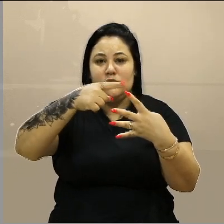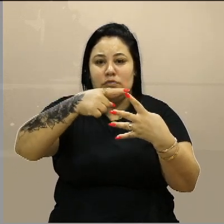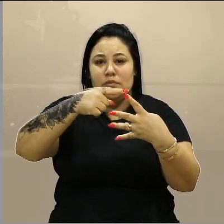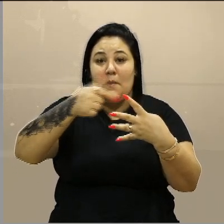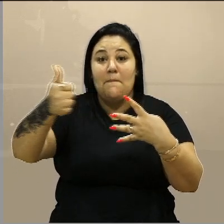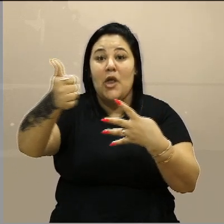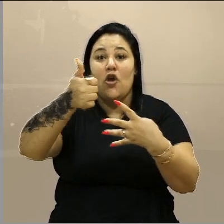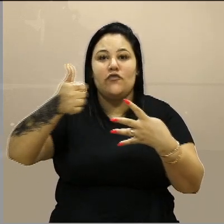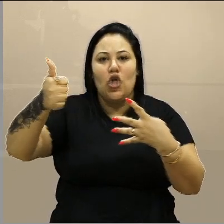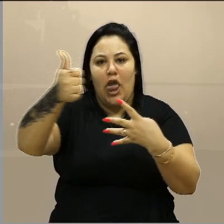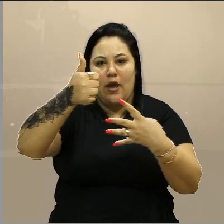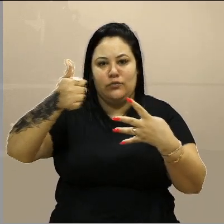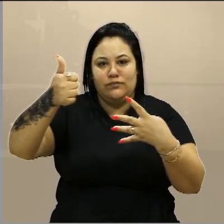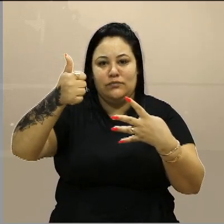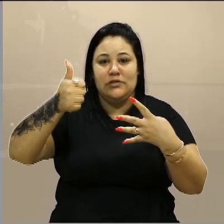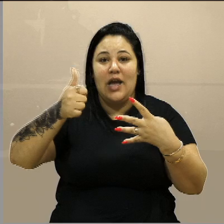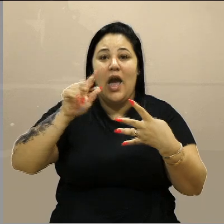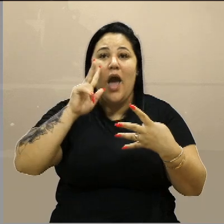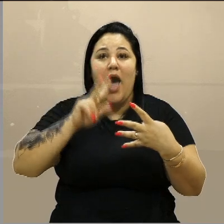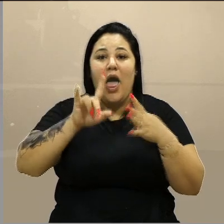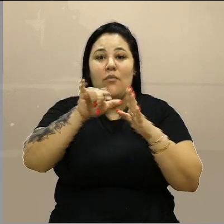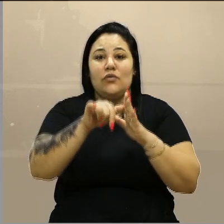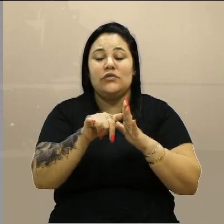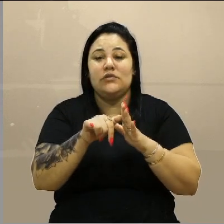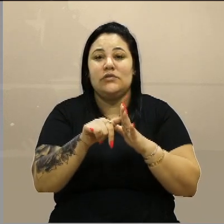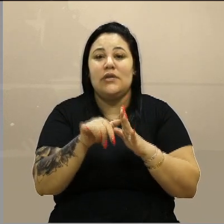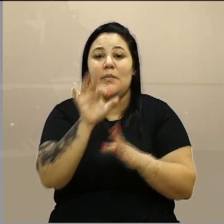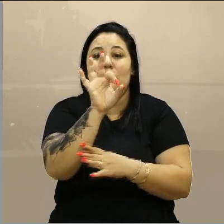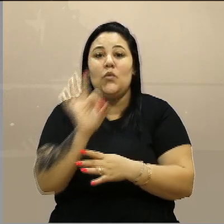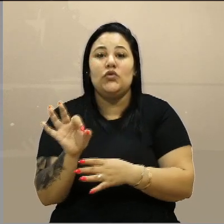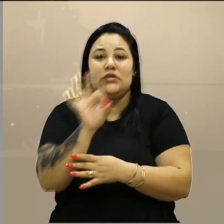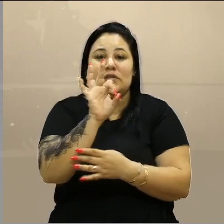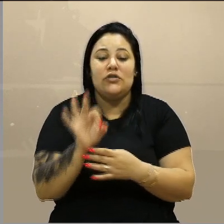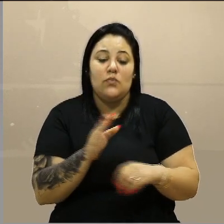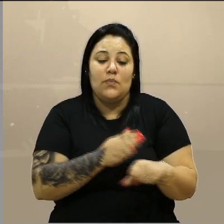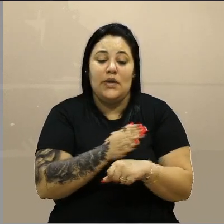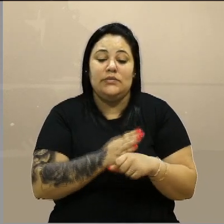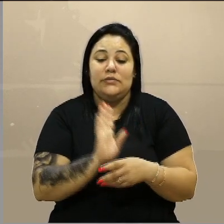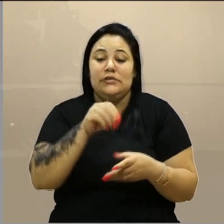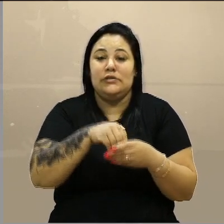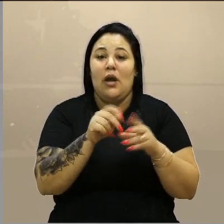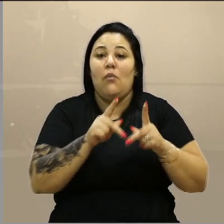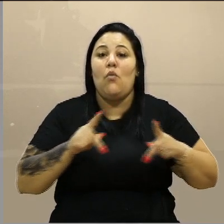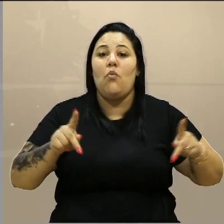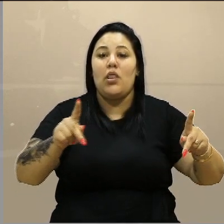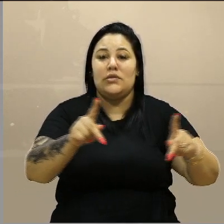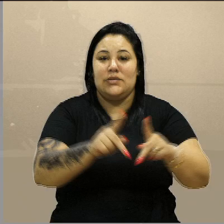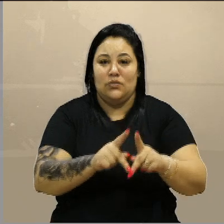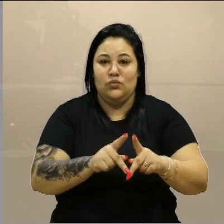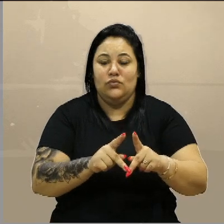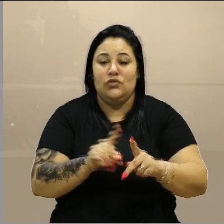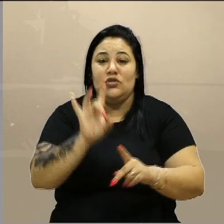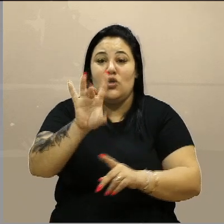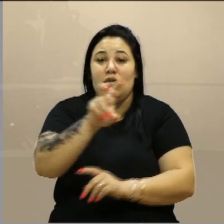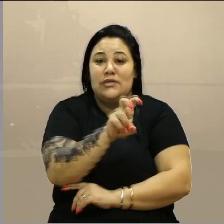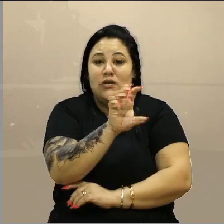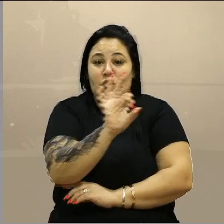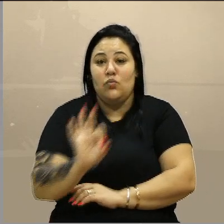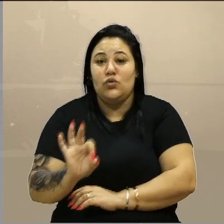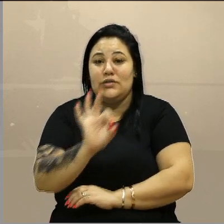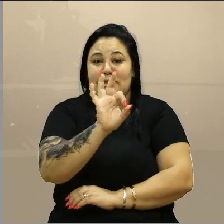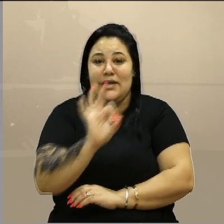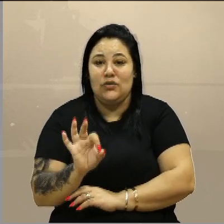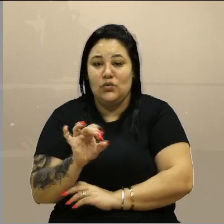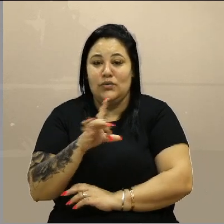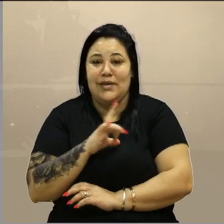proeficiente, e a gente vê logo após as porcentagens dentro da população brasileira, de apenas 5% da população brasileira dentro